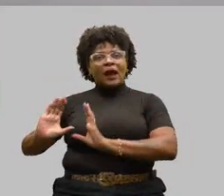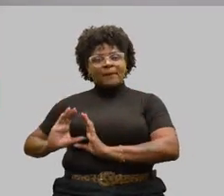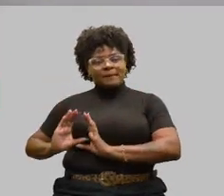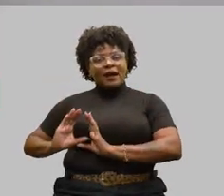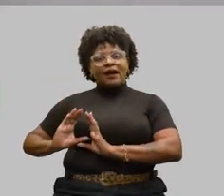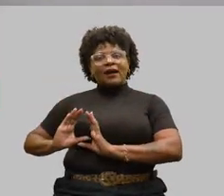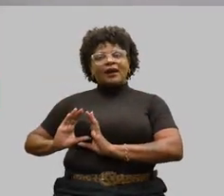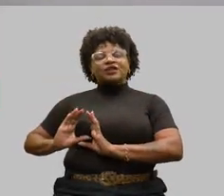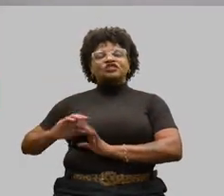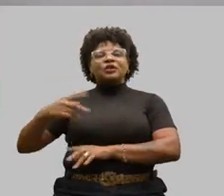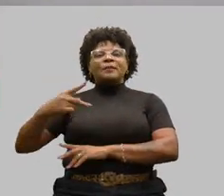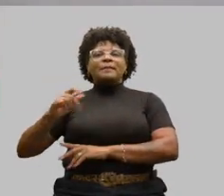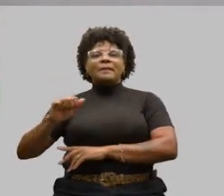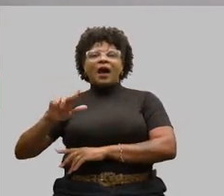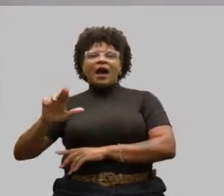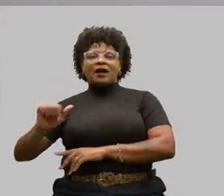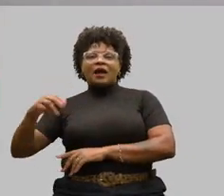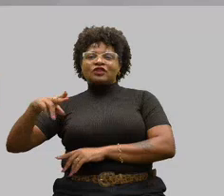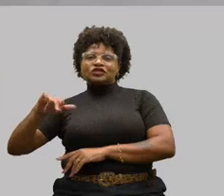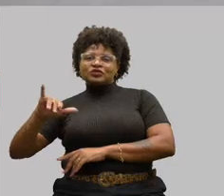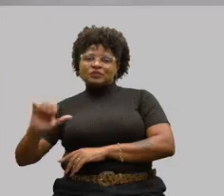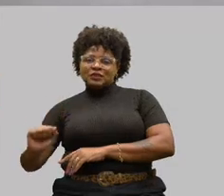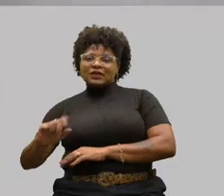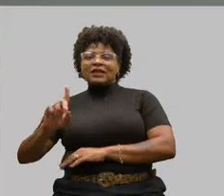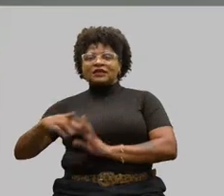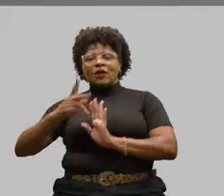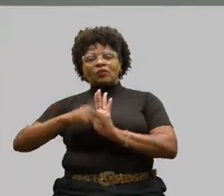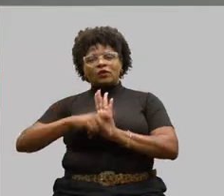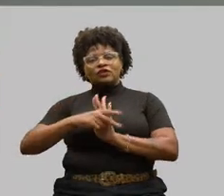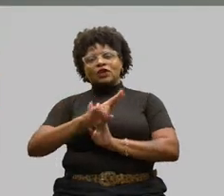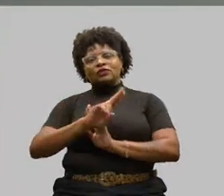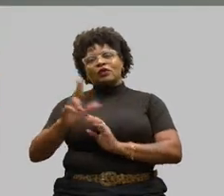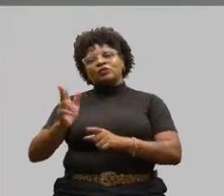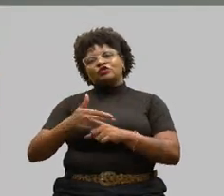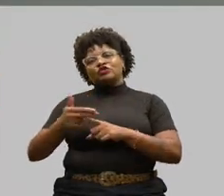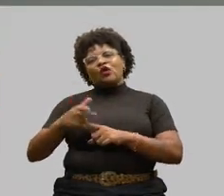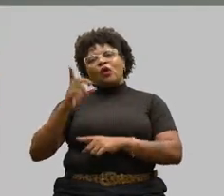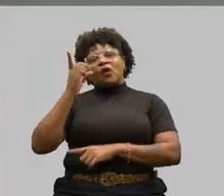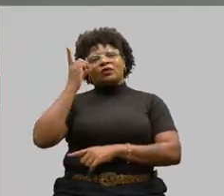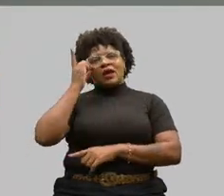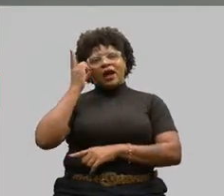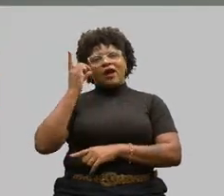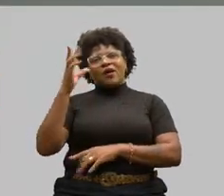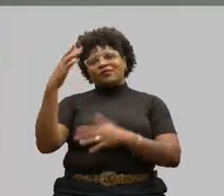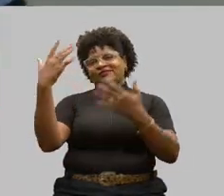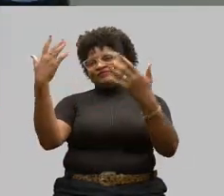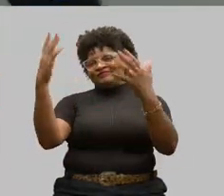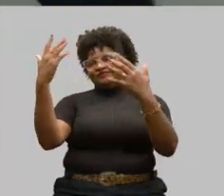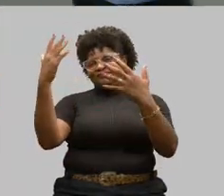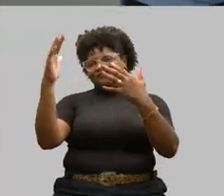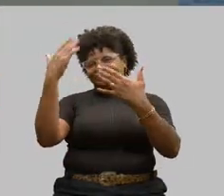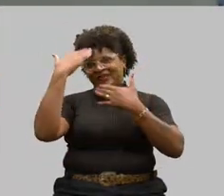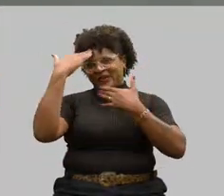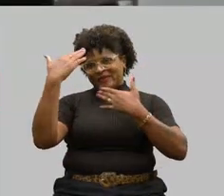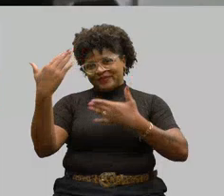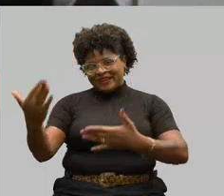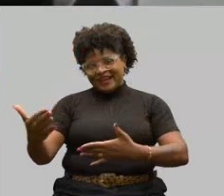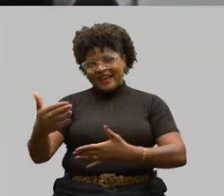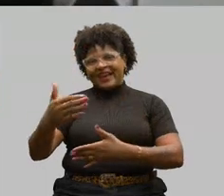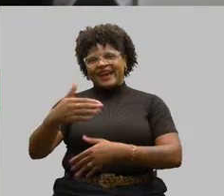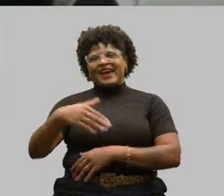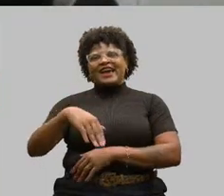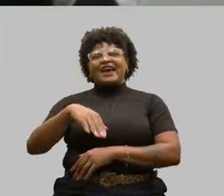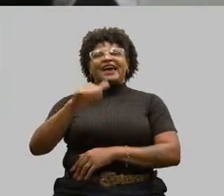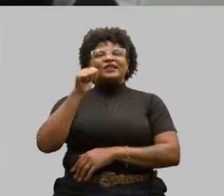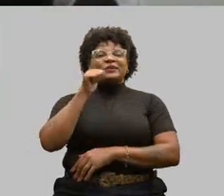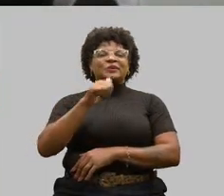tá bom Um abraço a todos foi um prazer muito obrigado Obrigado Dona Beatriz mostrando aí que a importância do